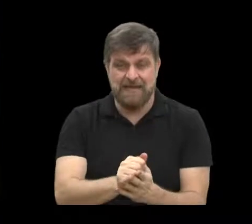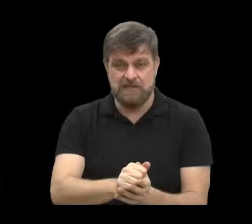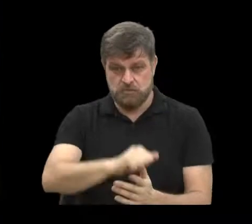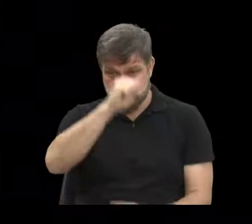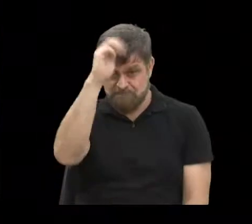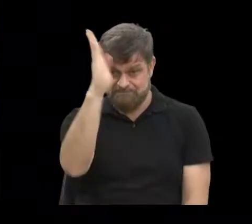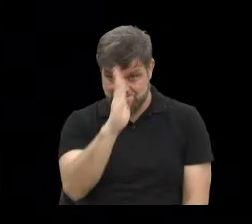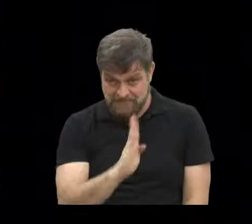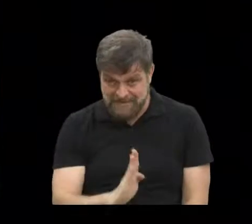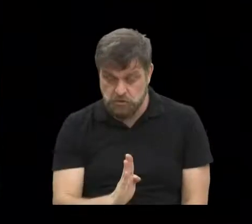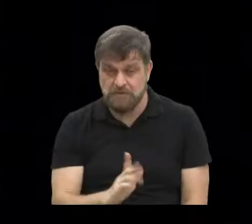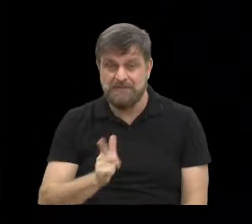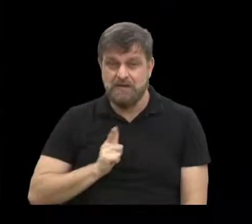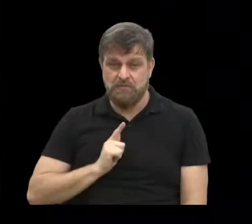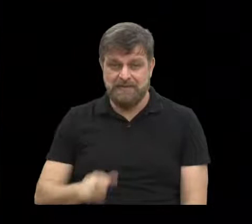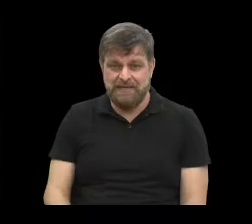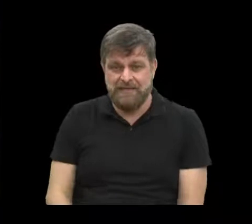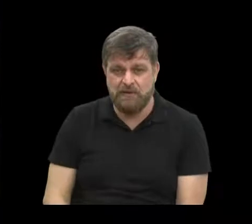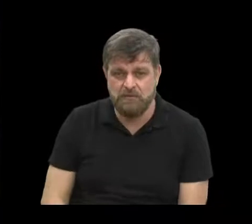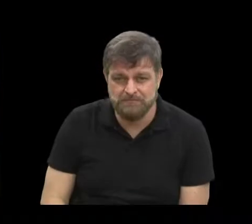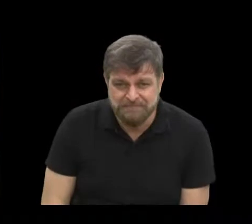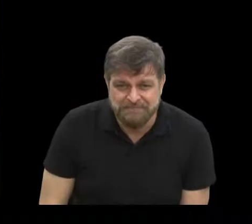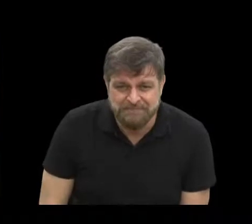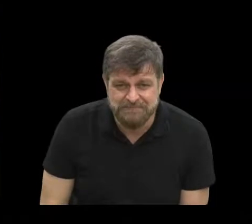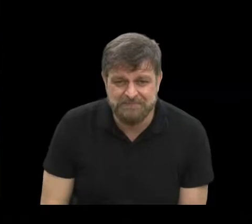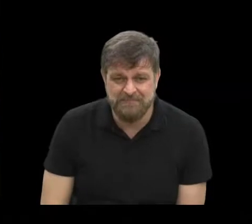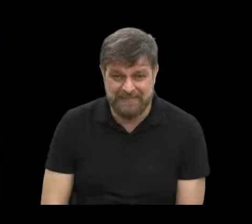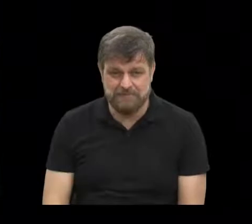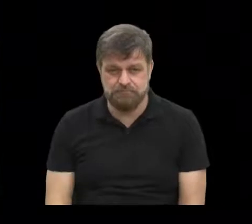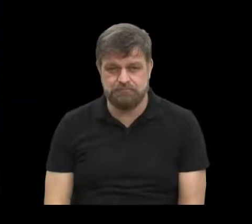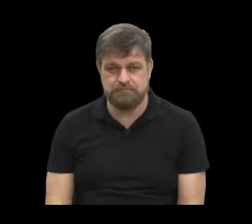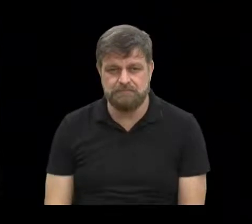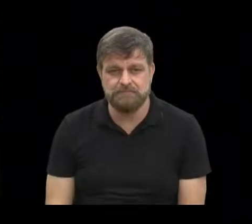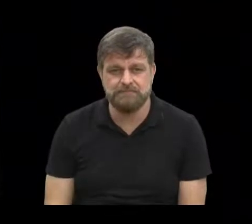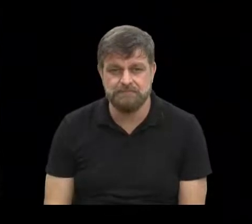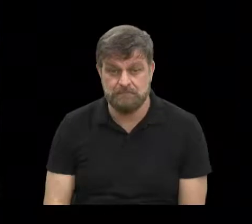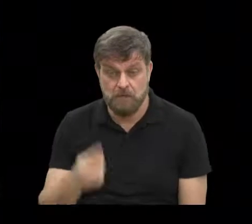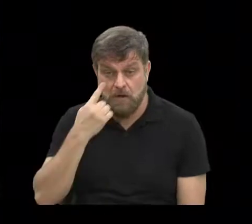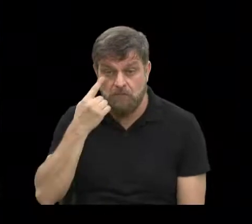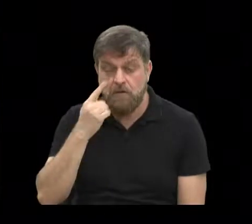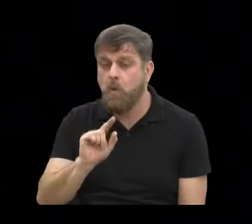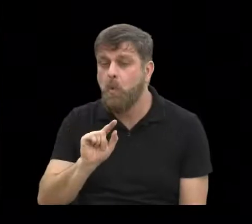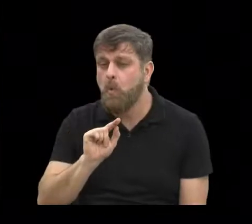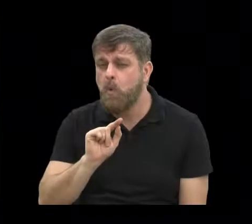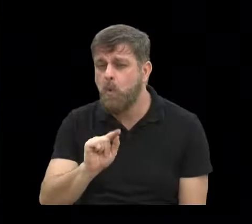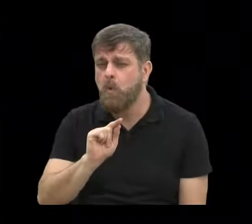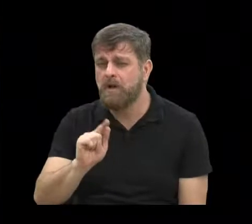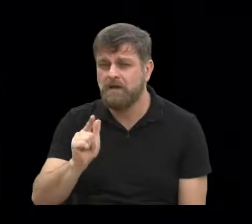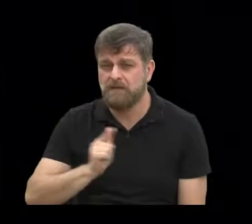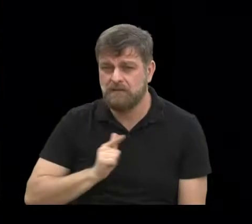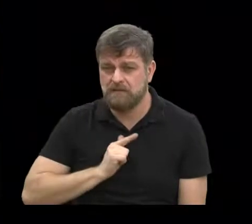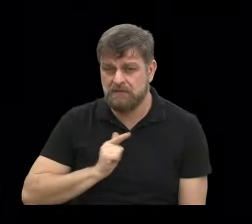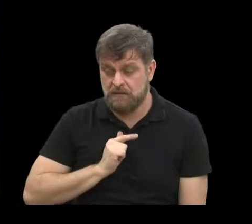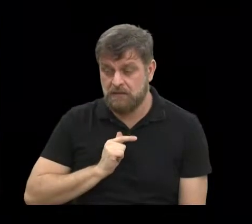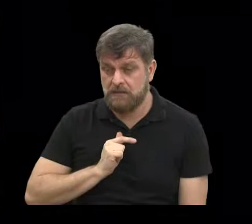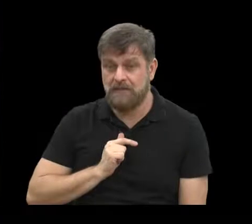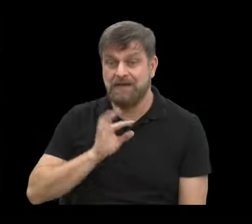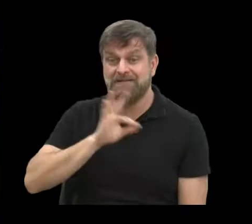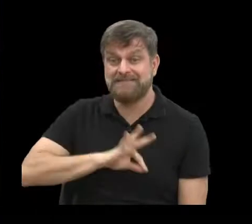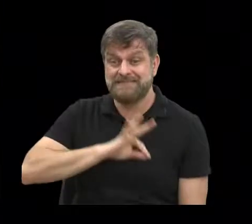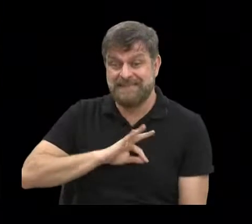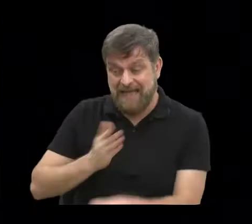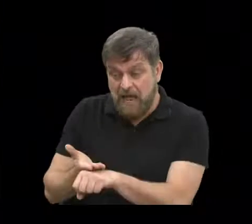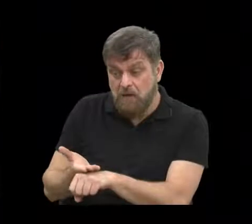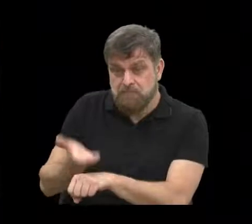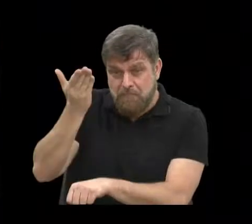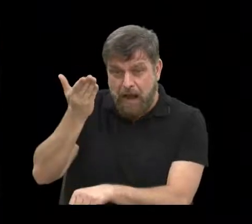Informações Sociais, que é o CNIS, e a gente vai ver qual é considerada a renda mais alta,